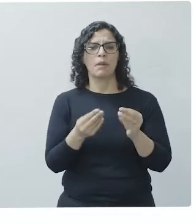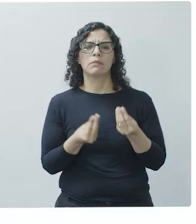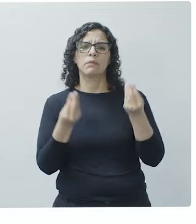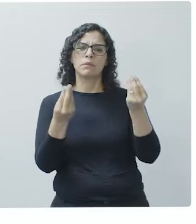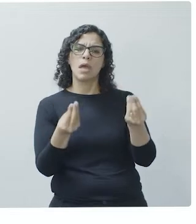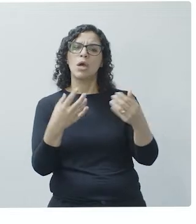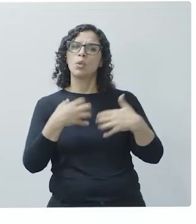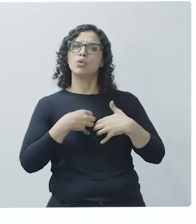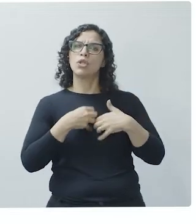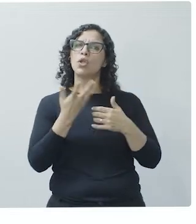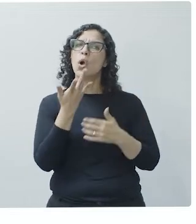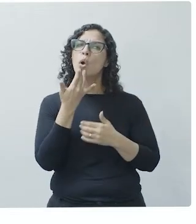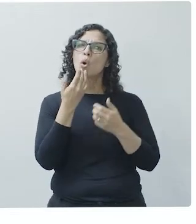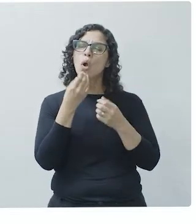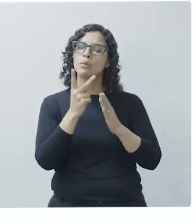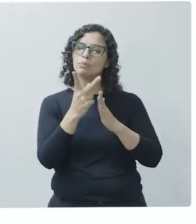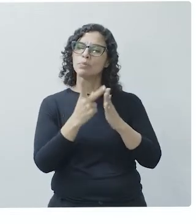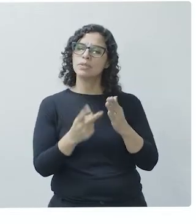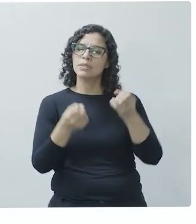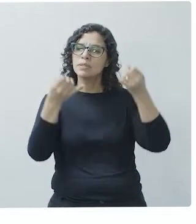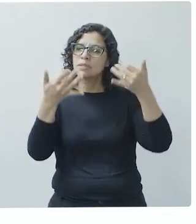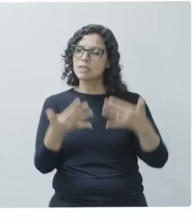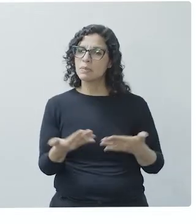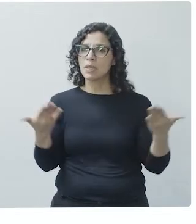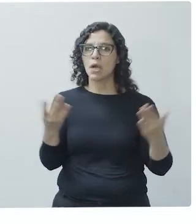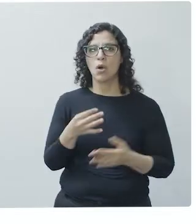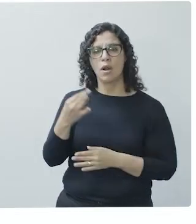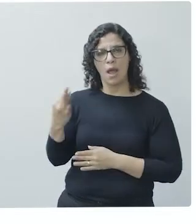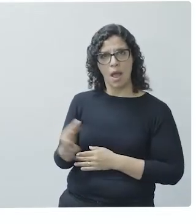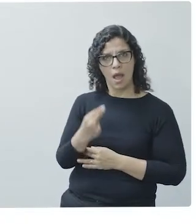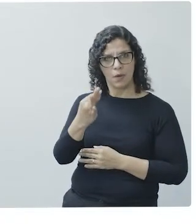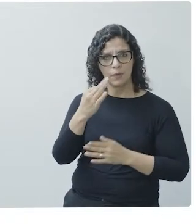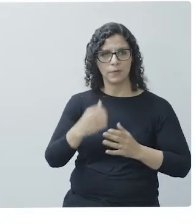isto uma cor poética, e dizia a agulha.